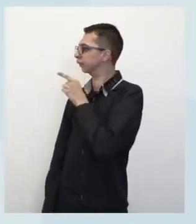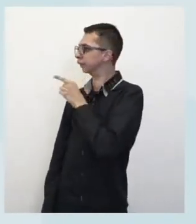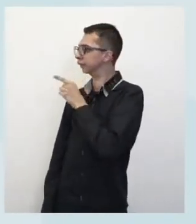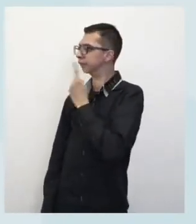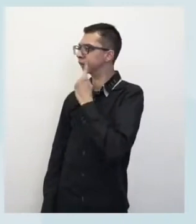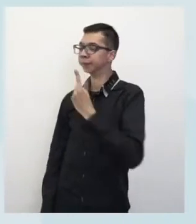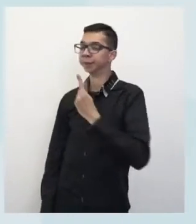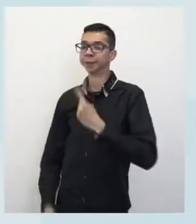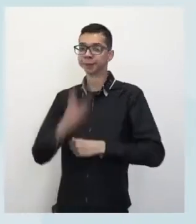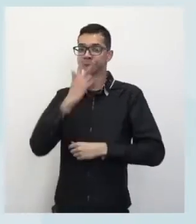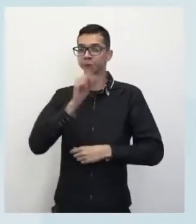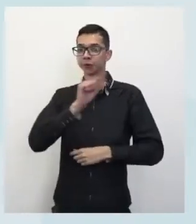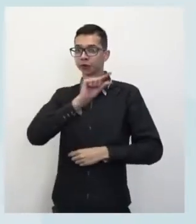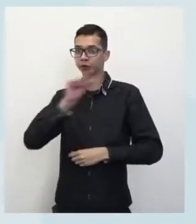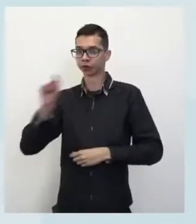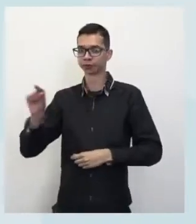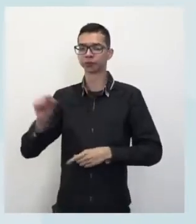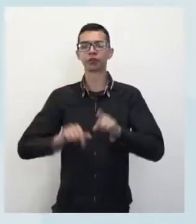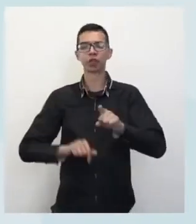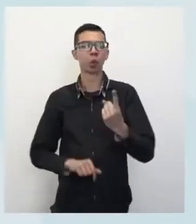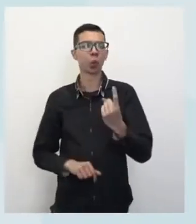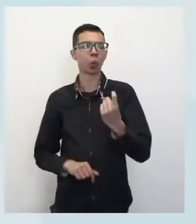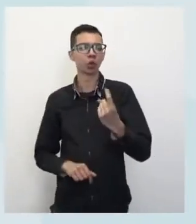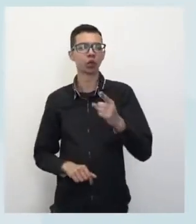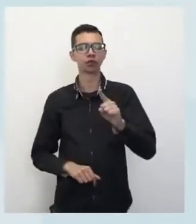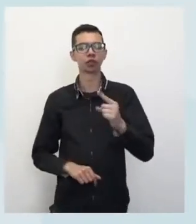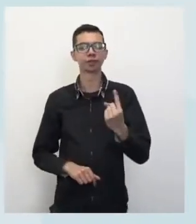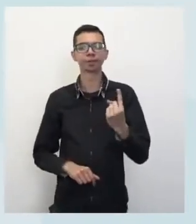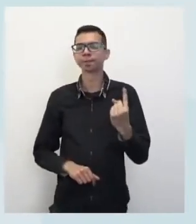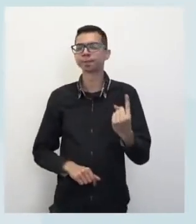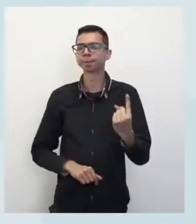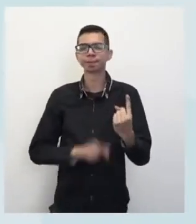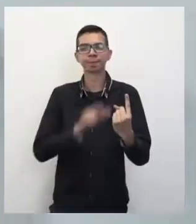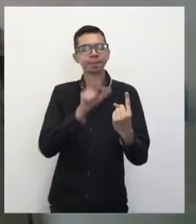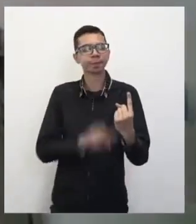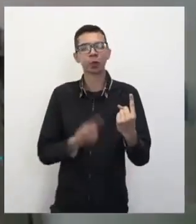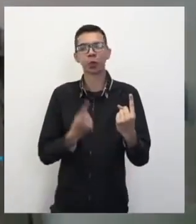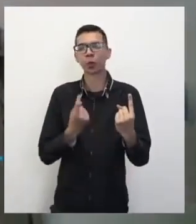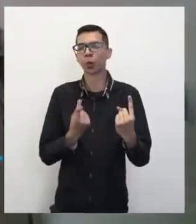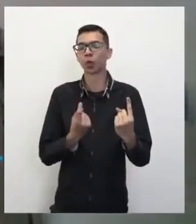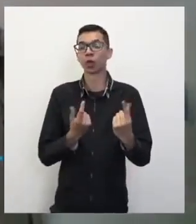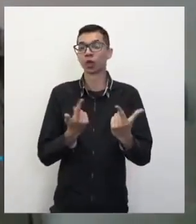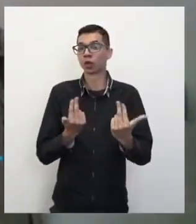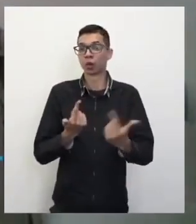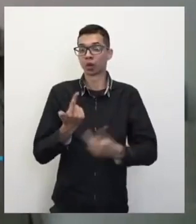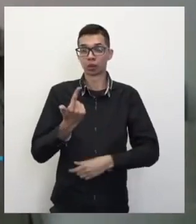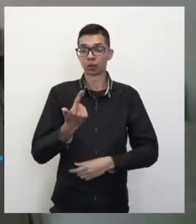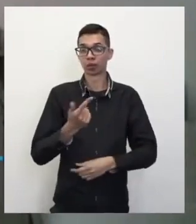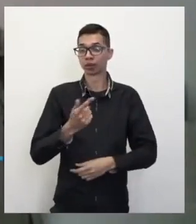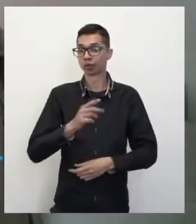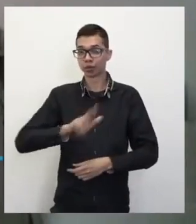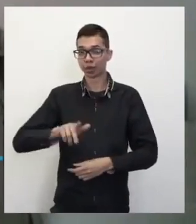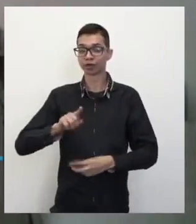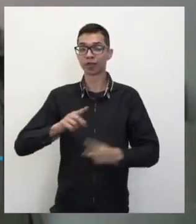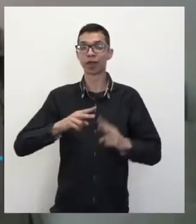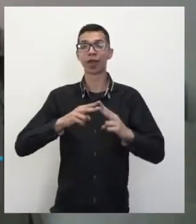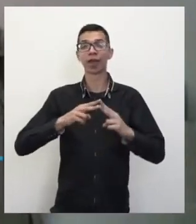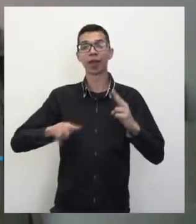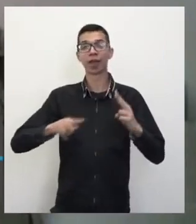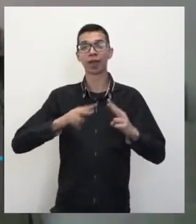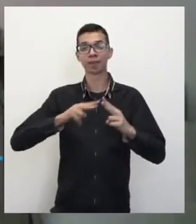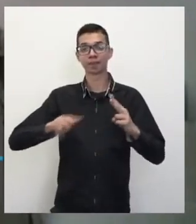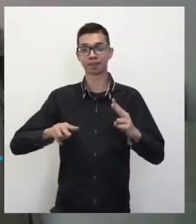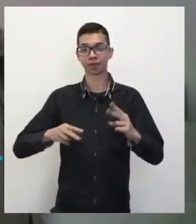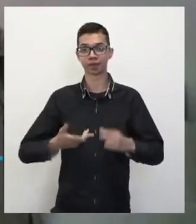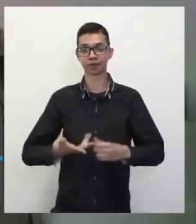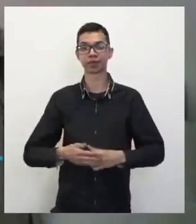é singular, você é ímpar. Então, muitas vezes a gente acha que não tem habilidade para uma determinada coisa, né? E a gente